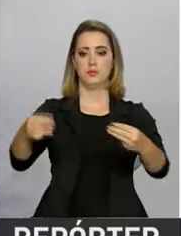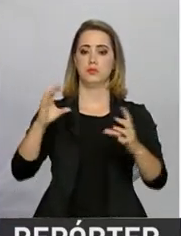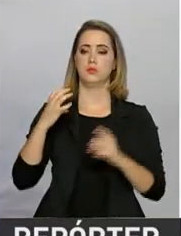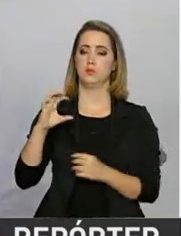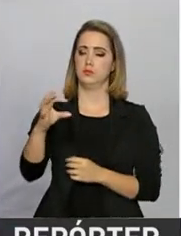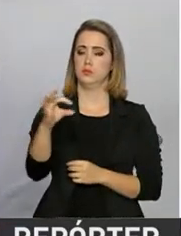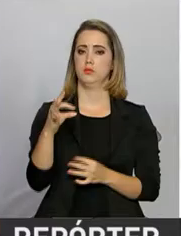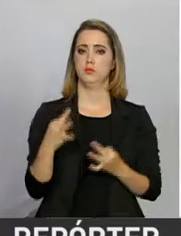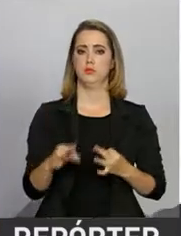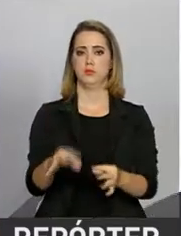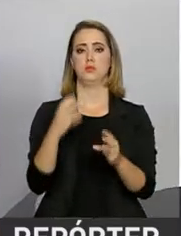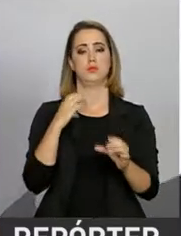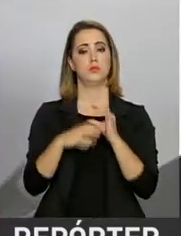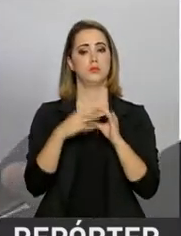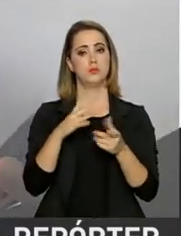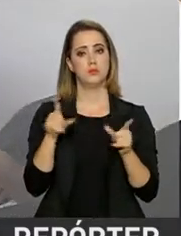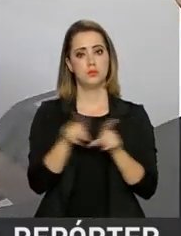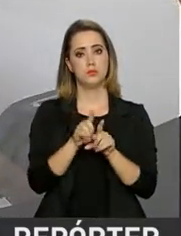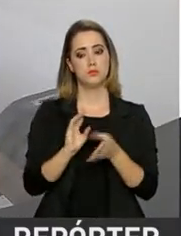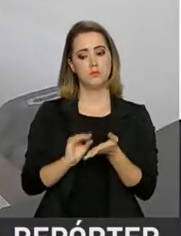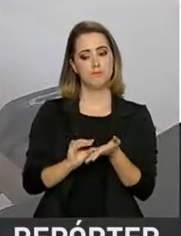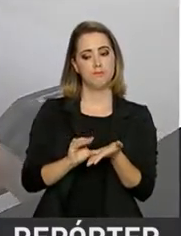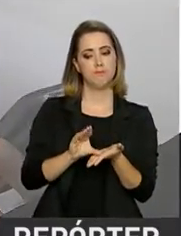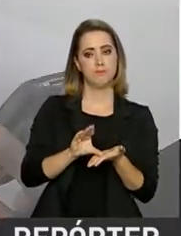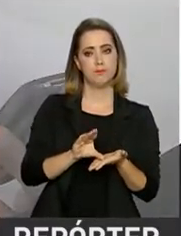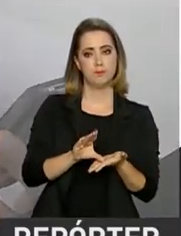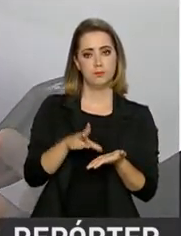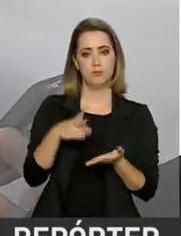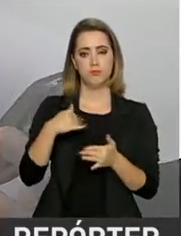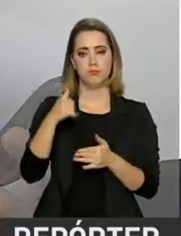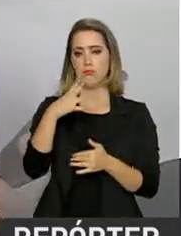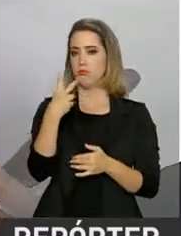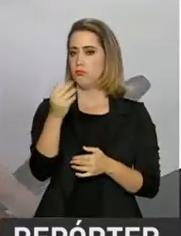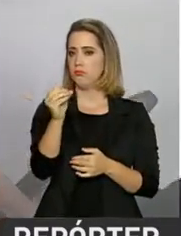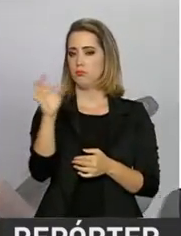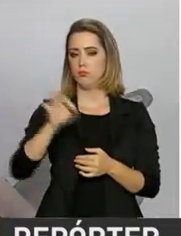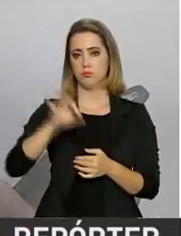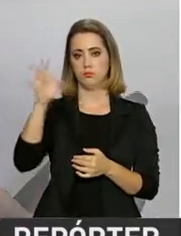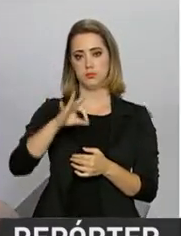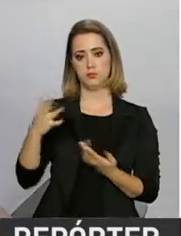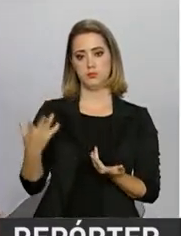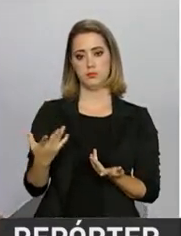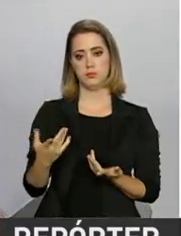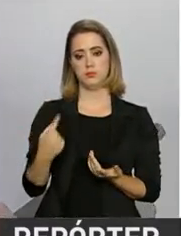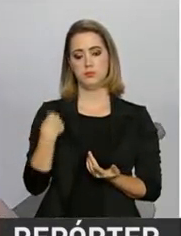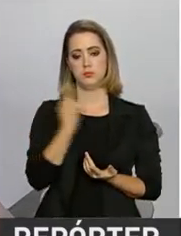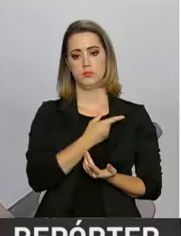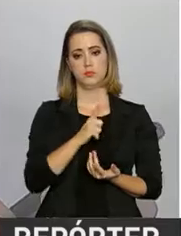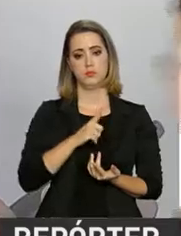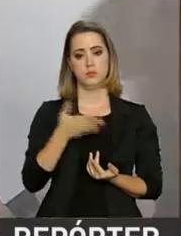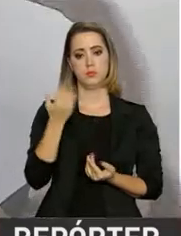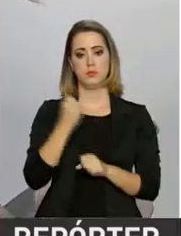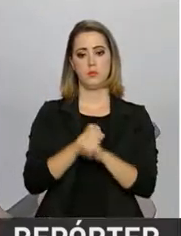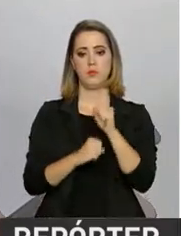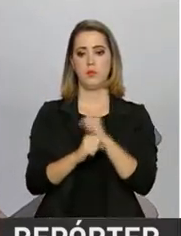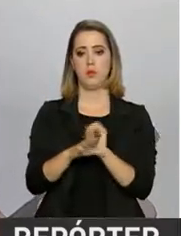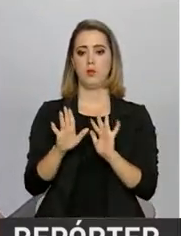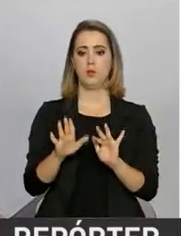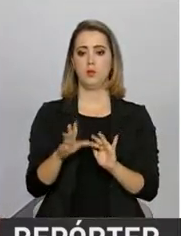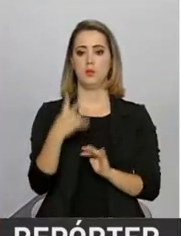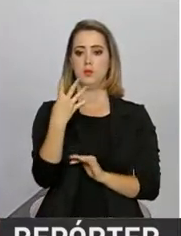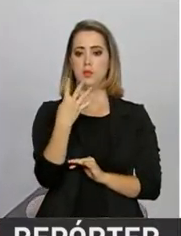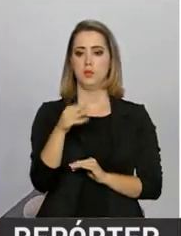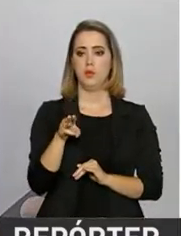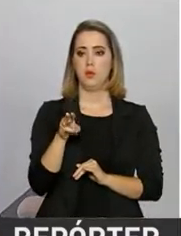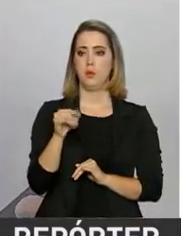Tecnologia, Inovação e Comunicações um aumento nos investimentos em mais de 20%. Nós tivemos no ano passado aproximadamente